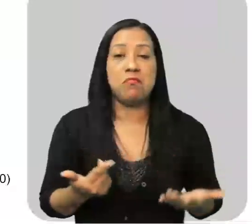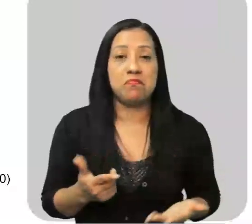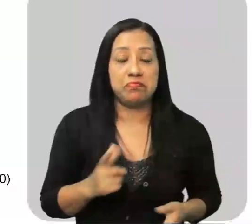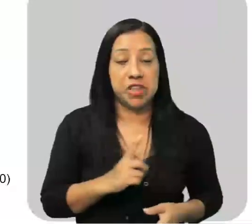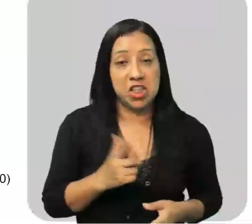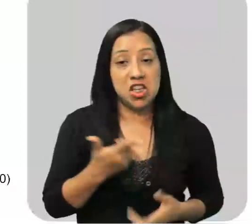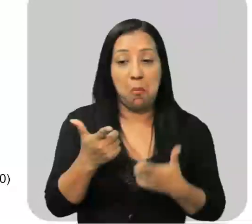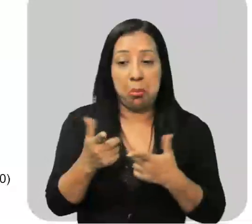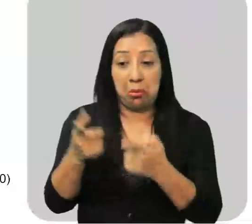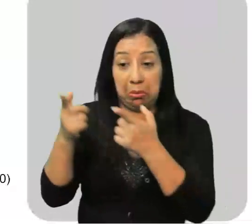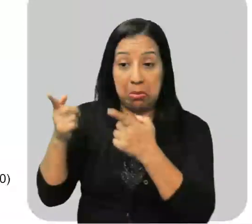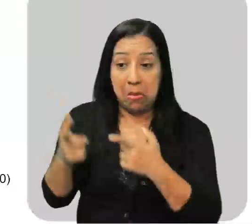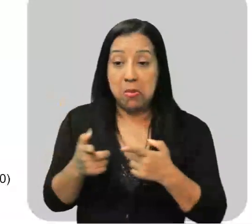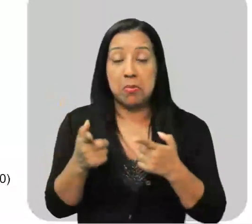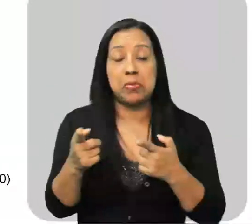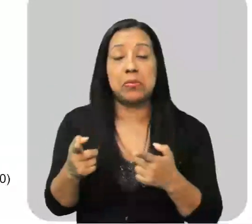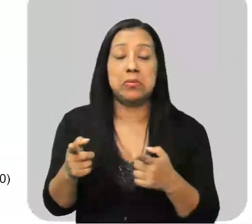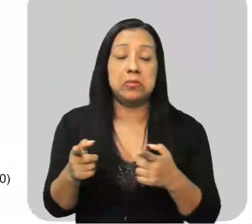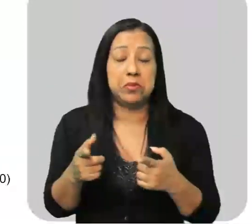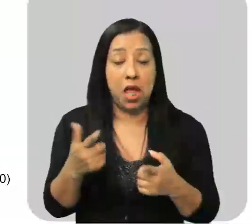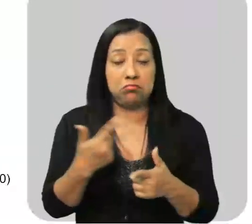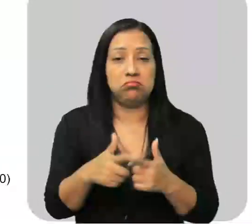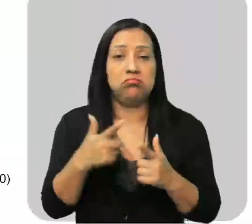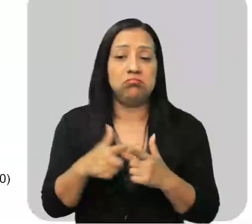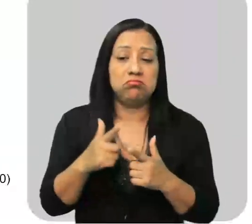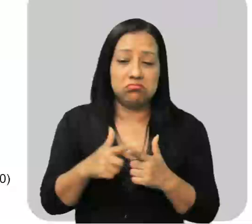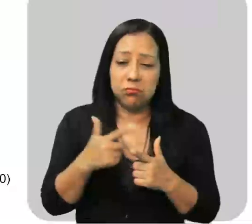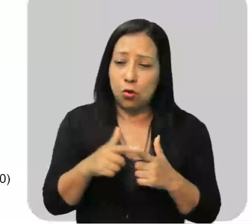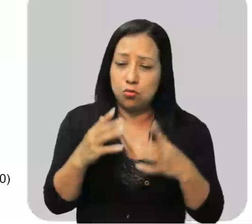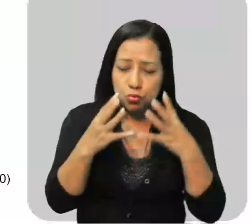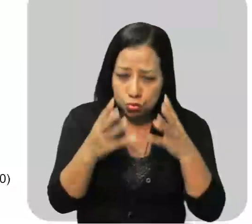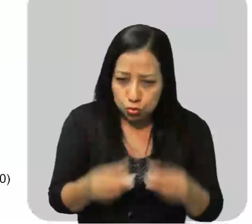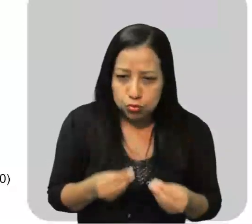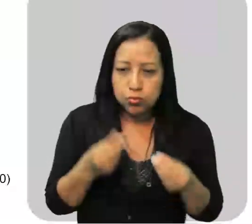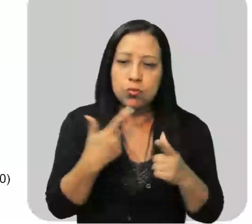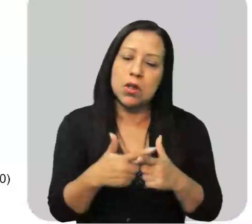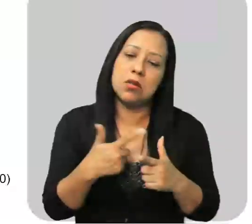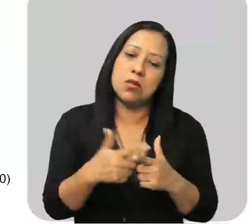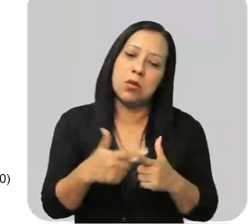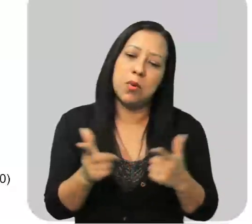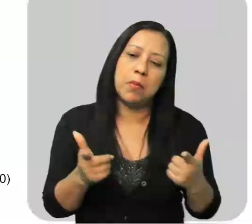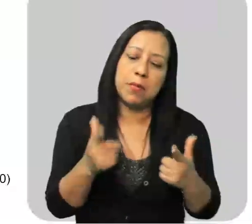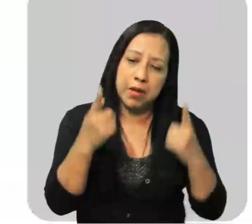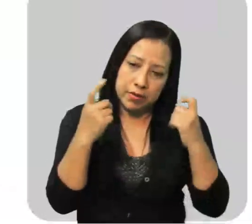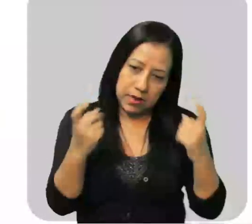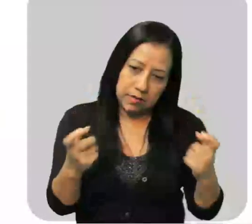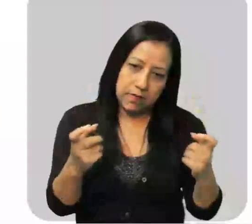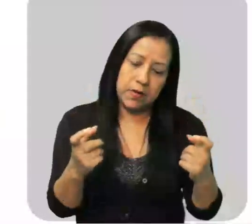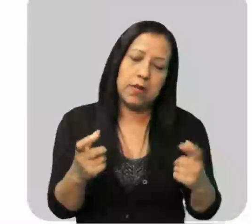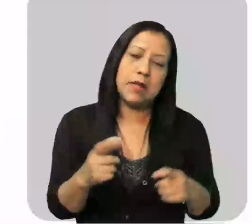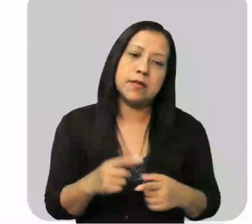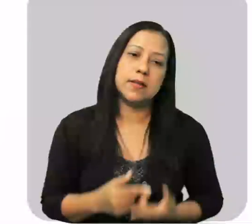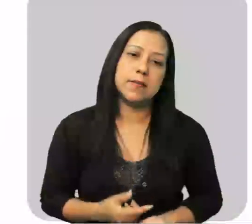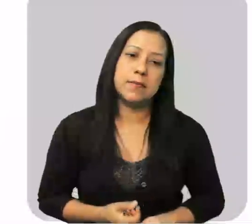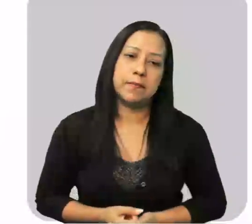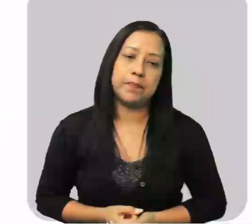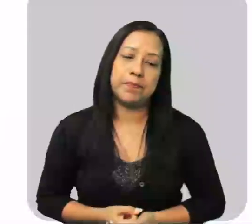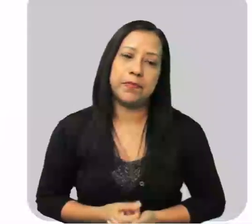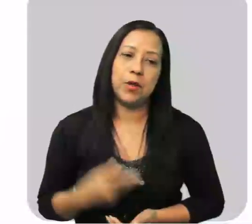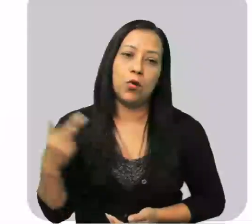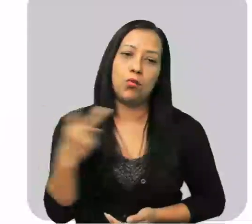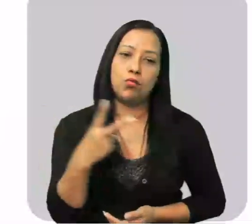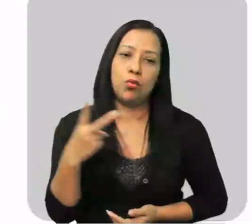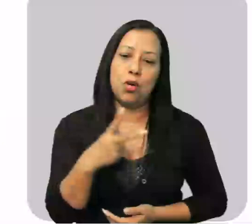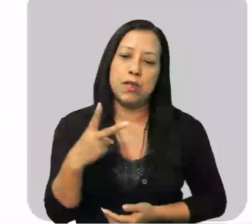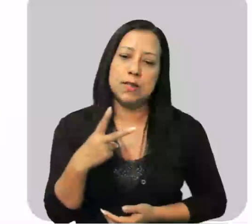tendo problemas até mais sérios, como latrocínio, né? Matam. Então, realmente, aí está